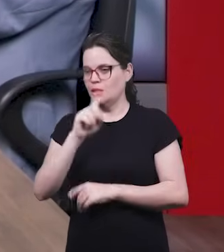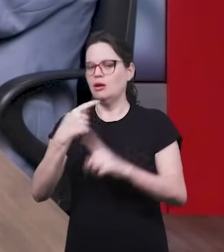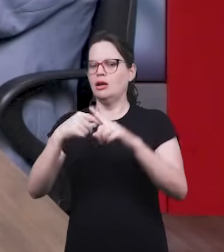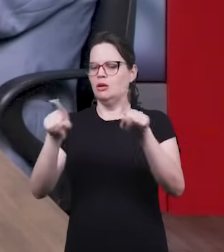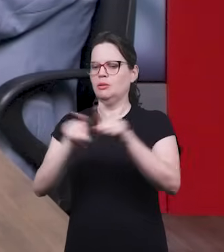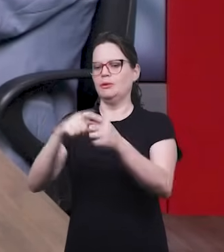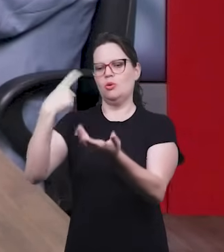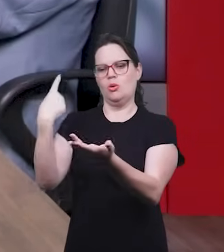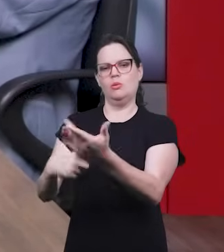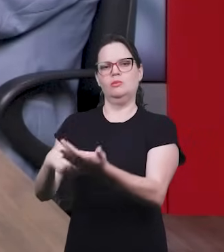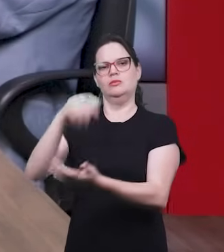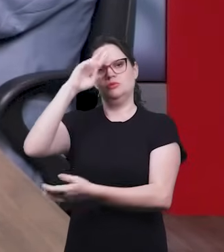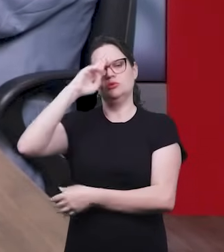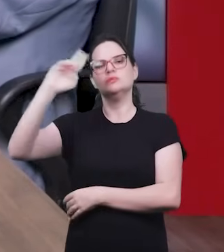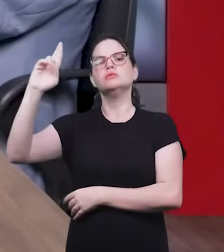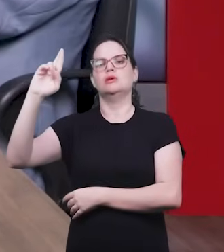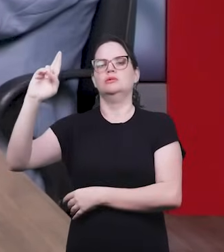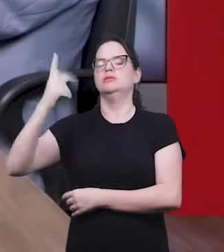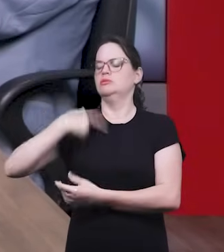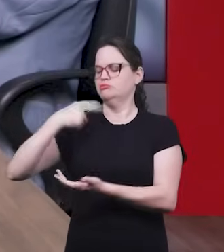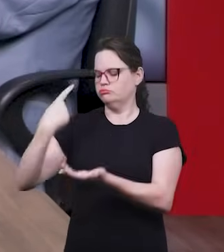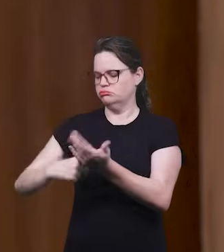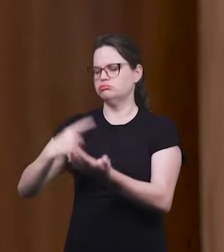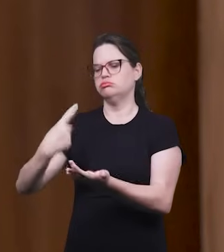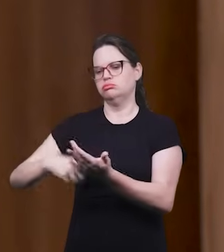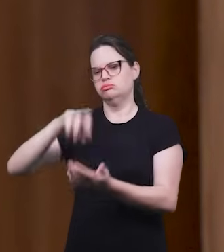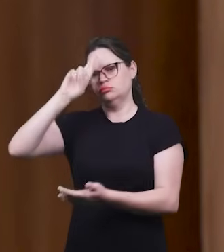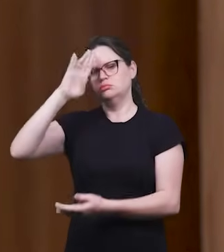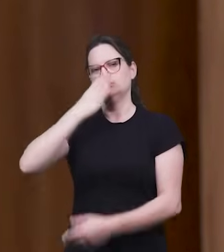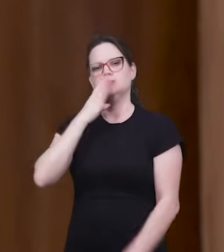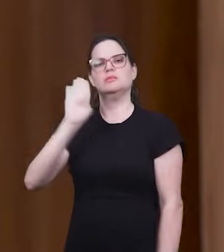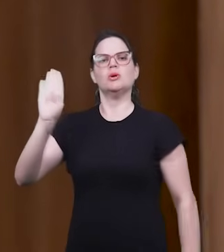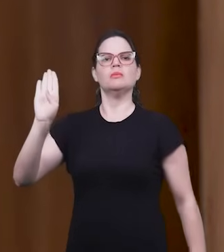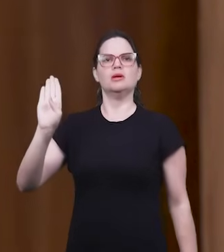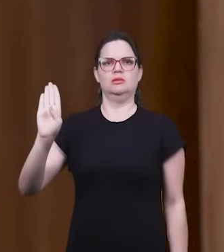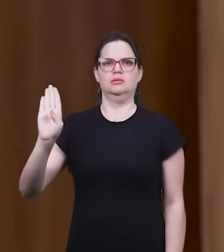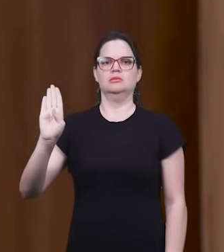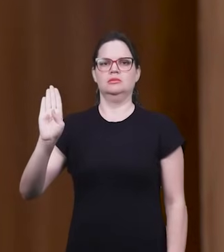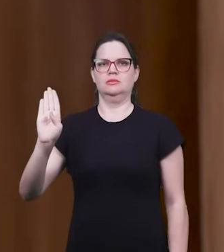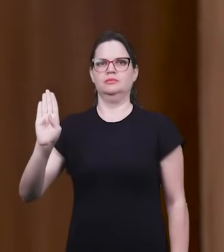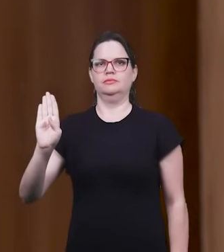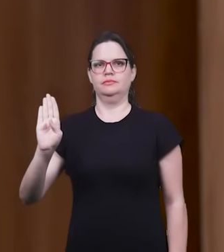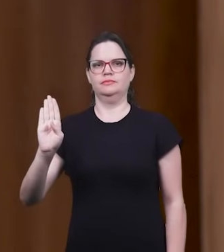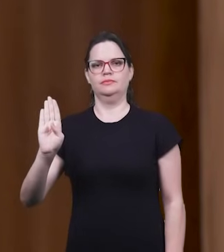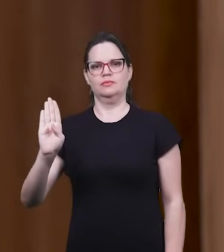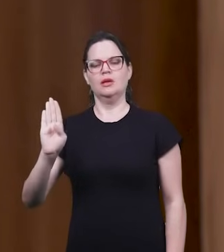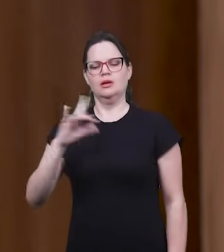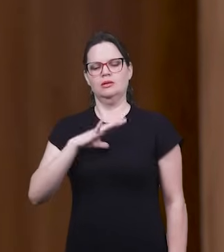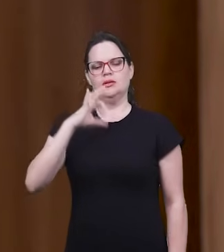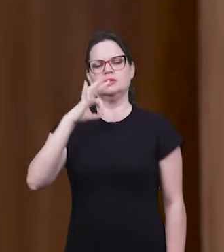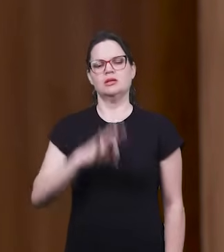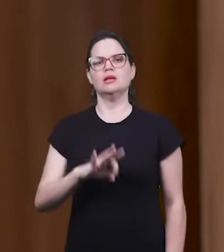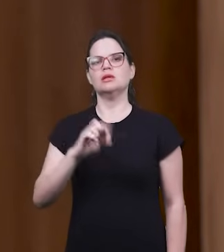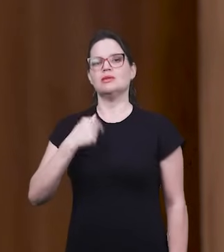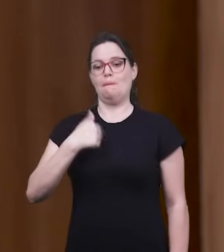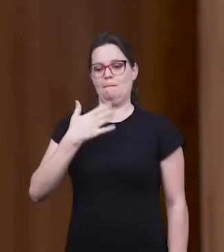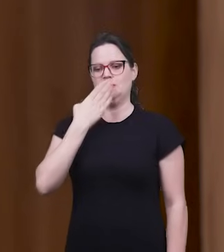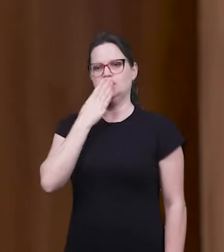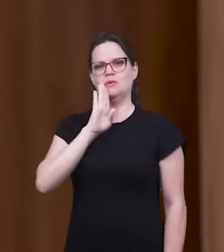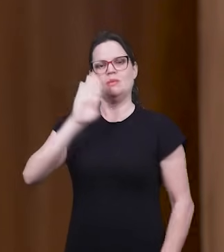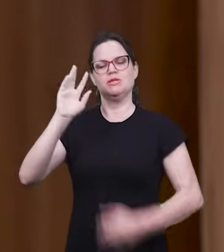voto. Fiz um voto ao Senhor. E talvez isso aí tenha servido de base.